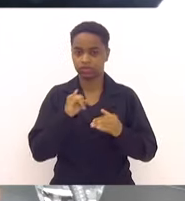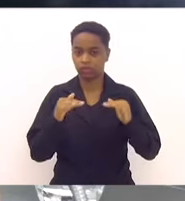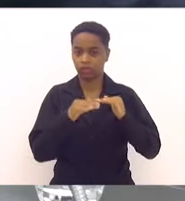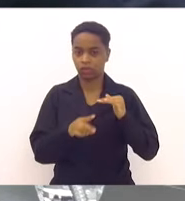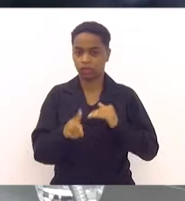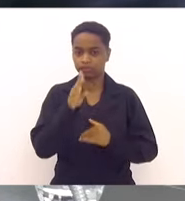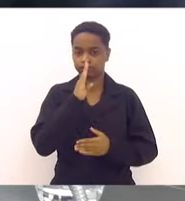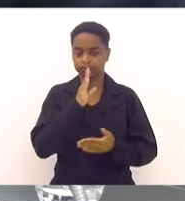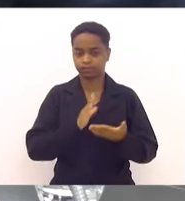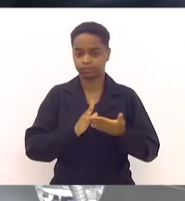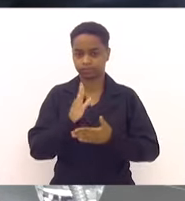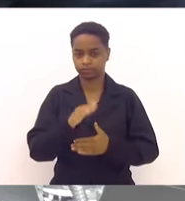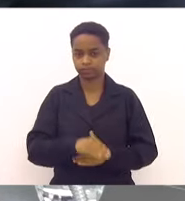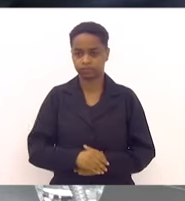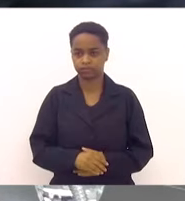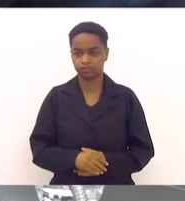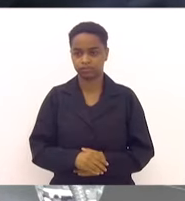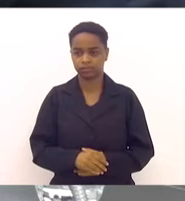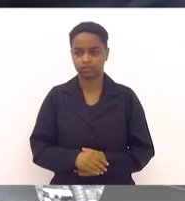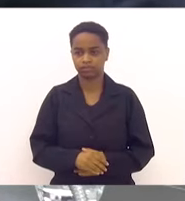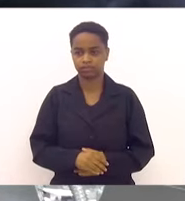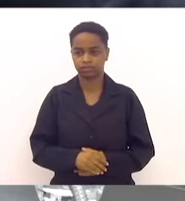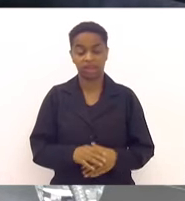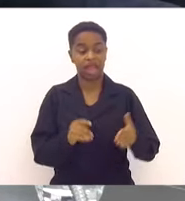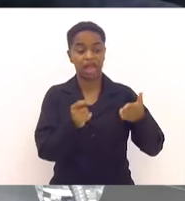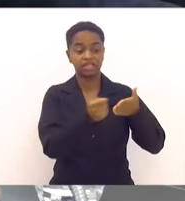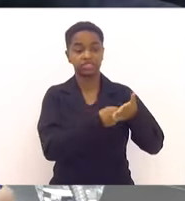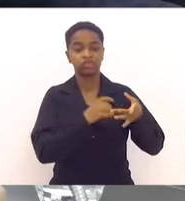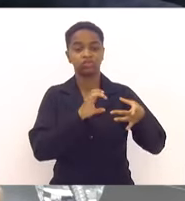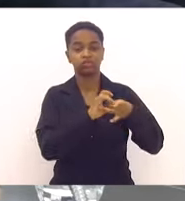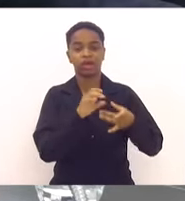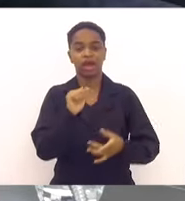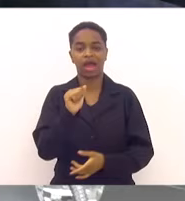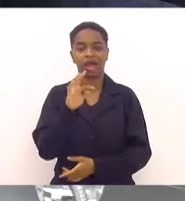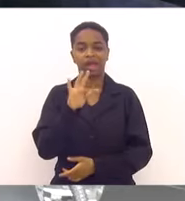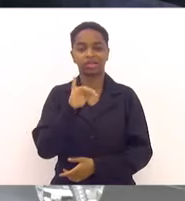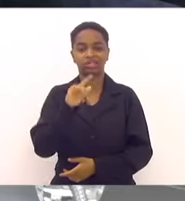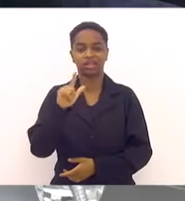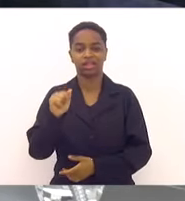aprovam, permaneçam como estão. Aprovado. Assina a emenda com o deputado Atila Nunes. É